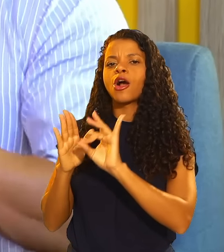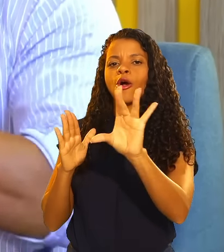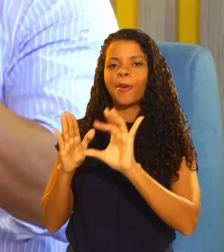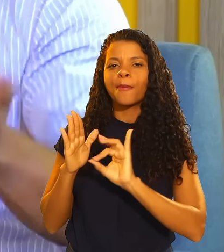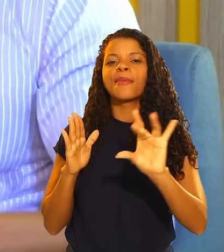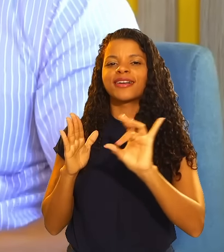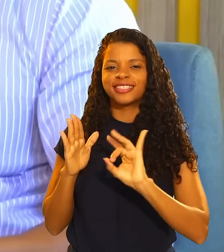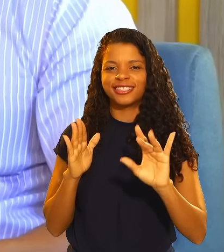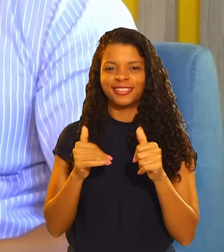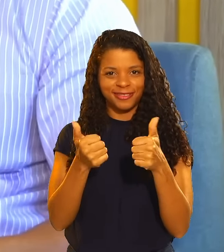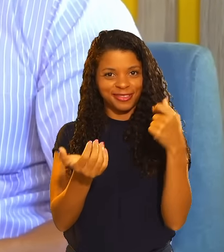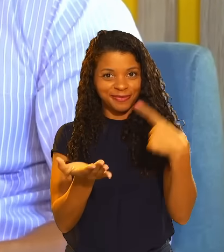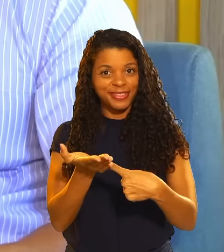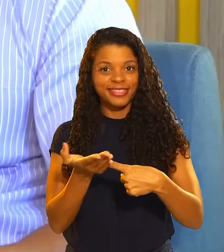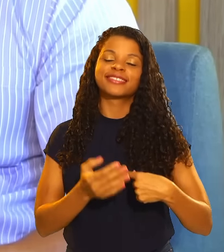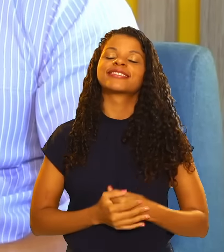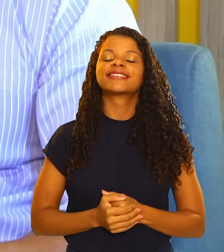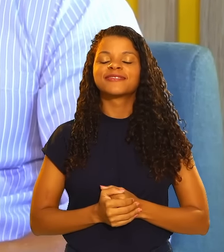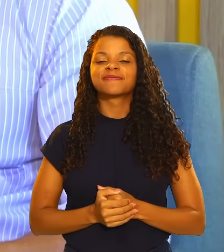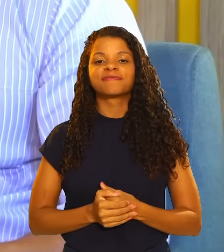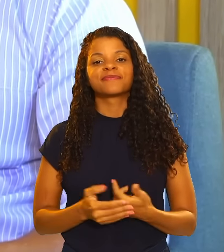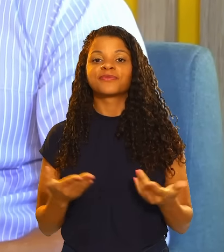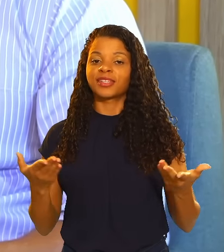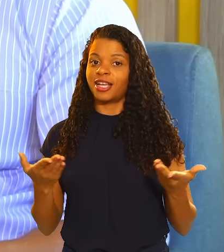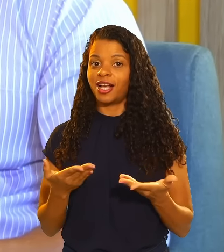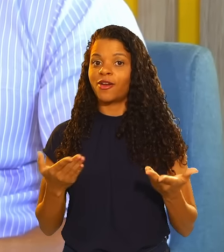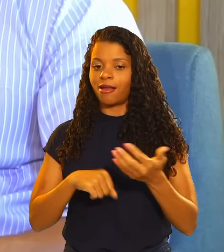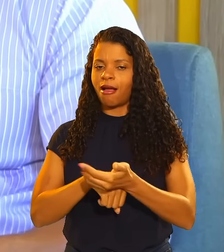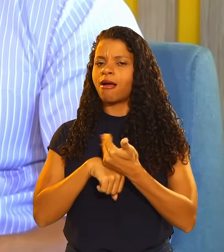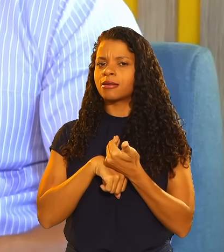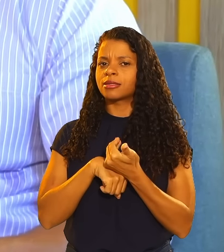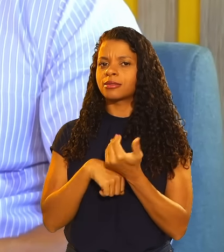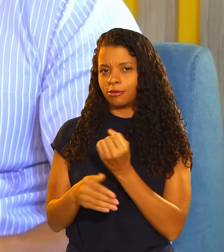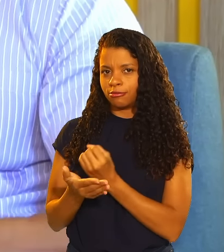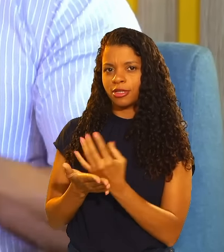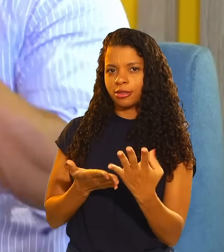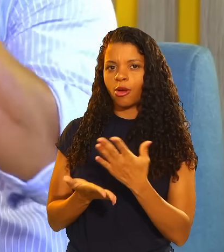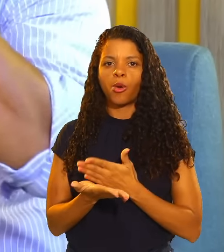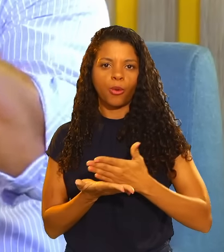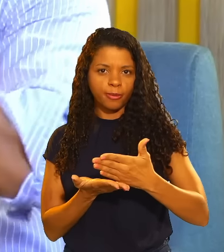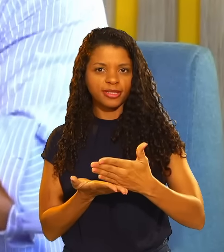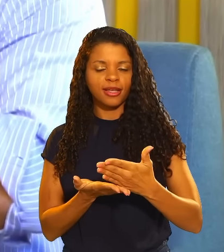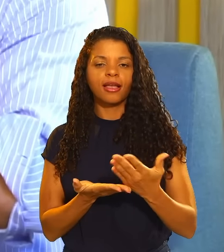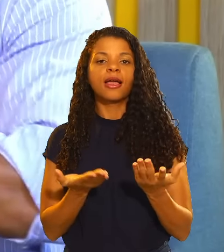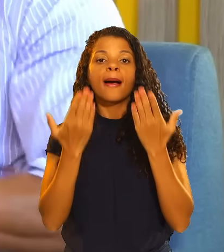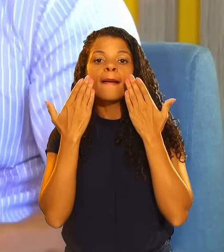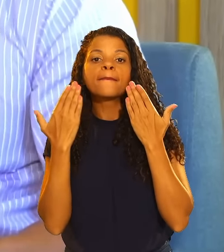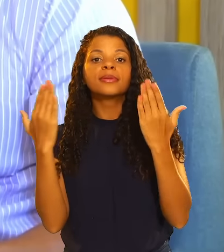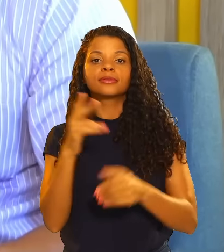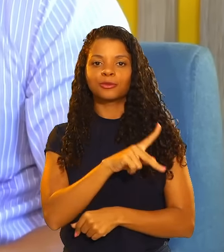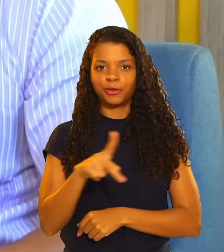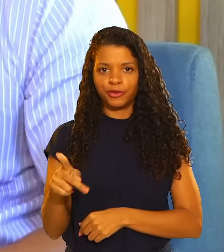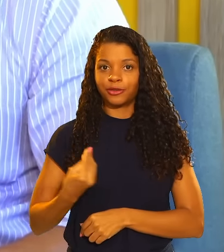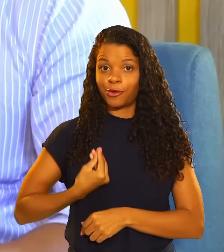ajudando a espalhar o Evangelho. Tá bom? Então vamos agora, antes de entrar na lição, eu vou apresentar os professores que